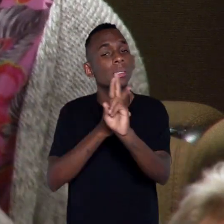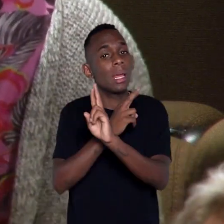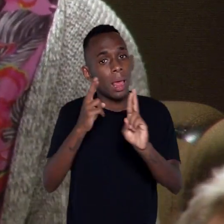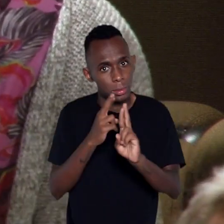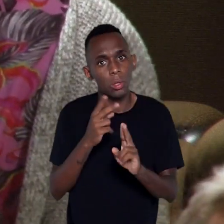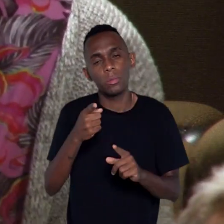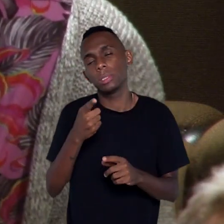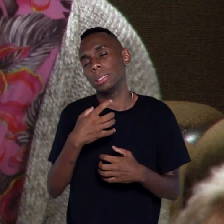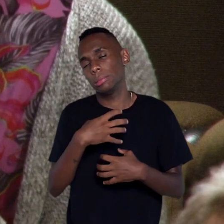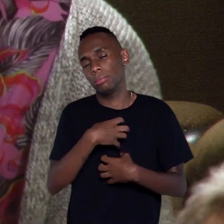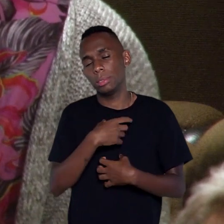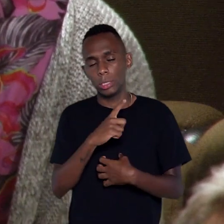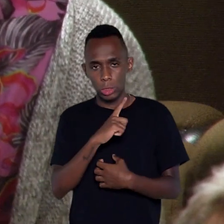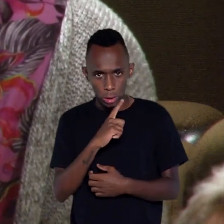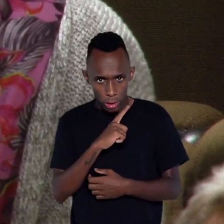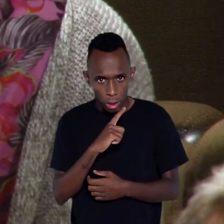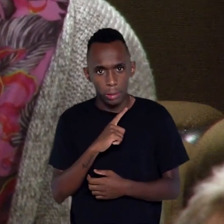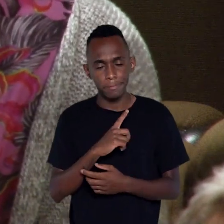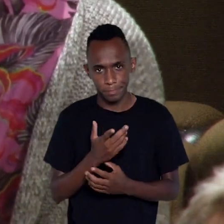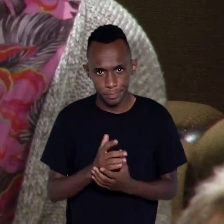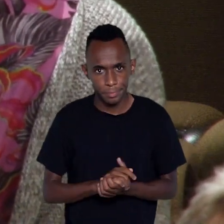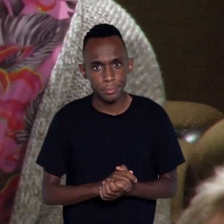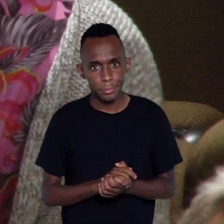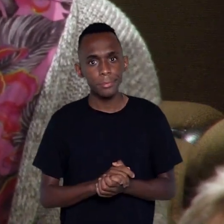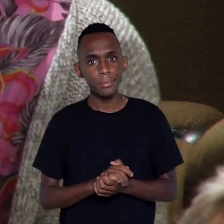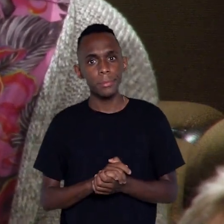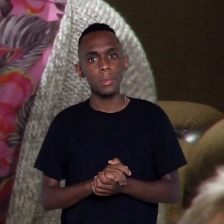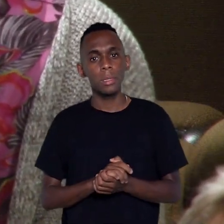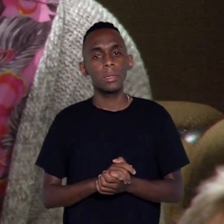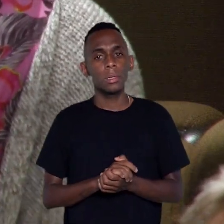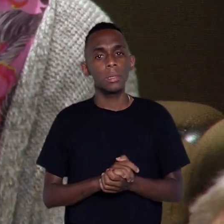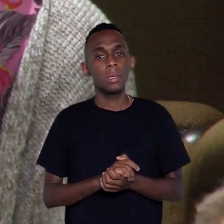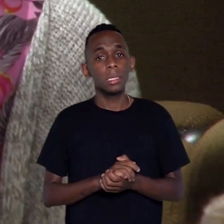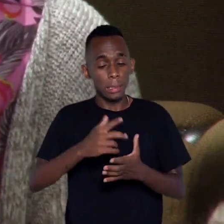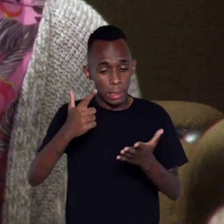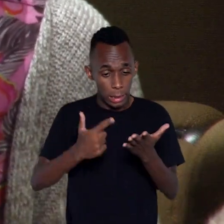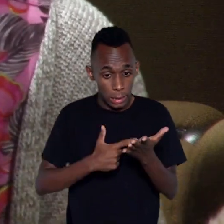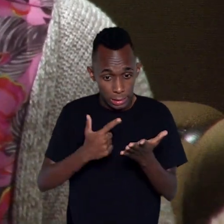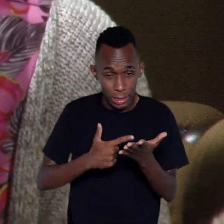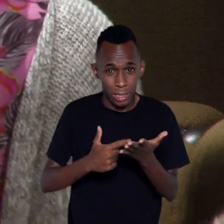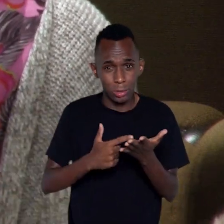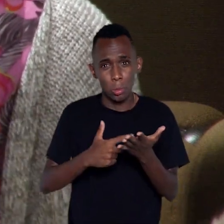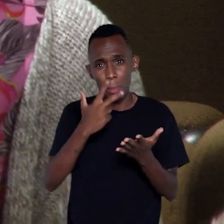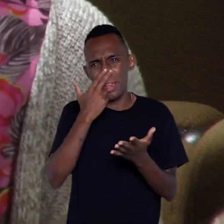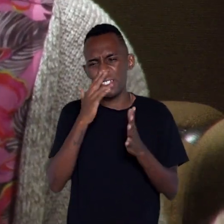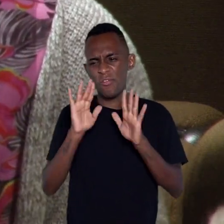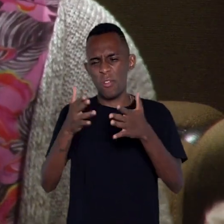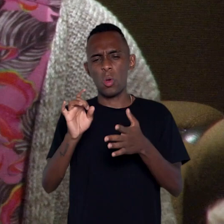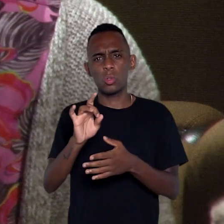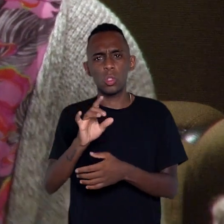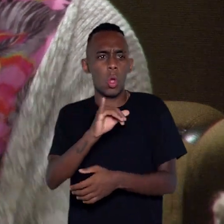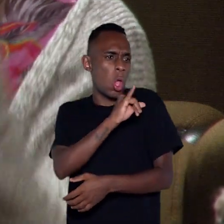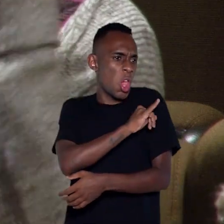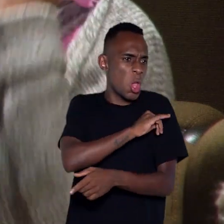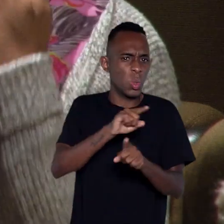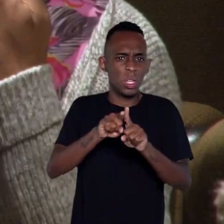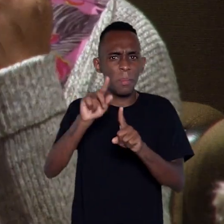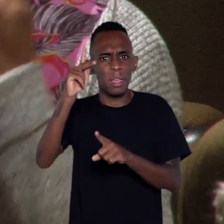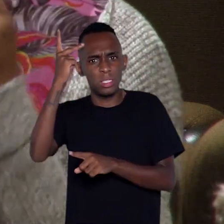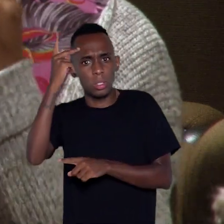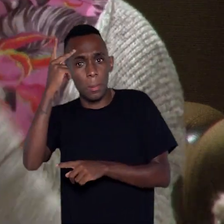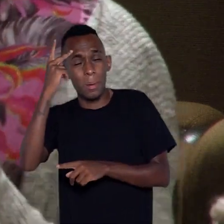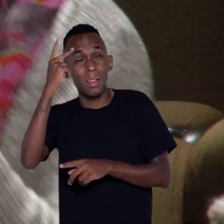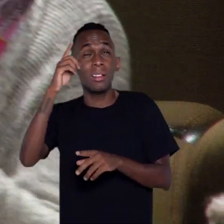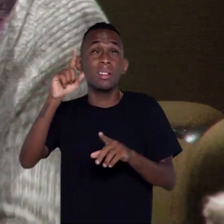tua própria, né, a gente tem essa literatura no Brasil marcada pelos eixos Rio-São Paulo, e que já foi